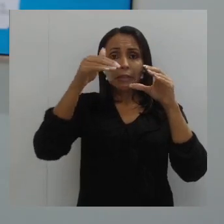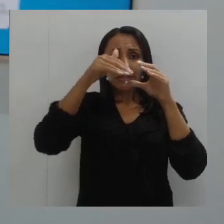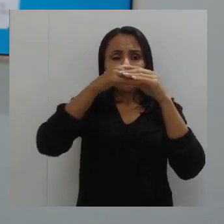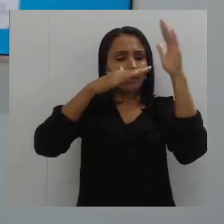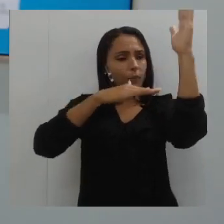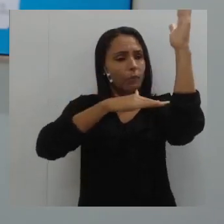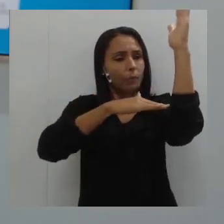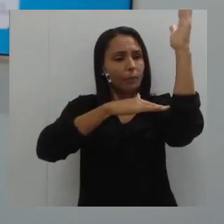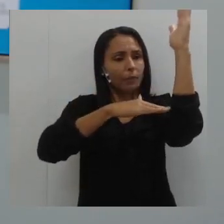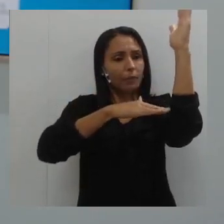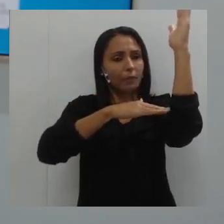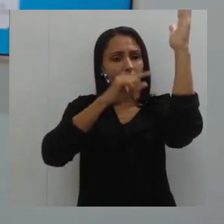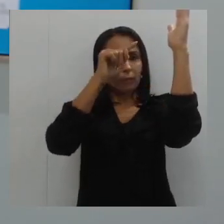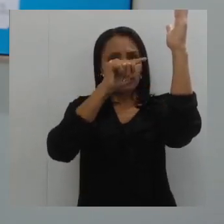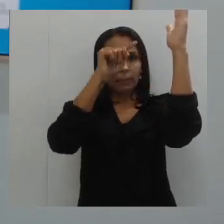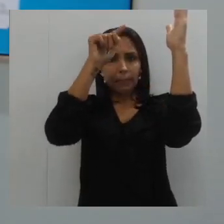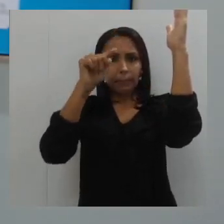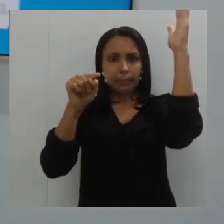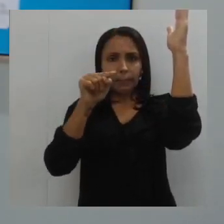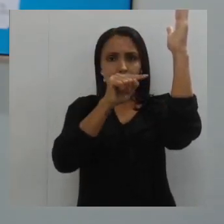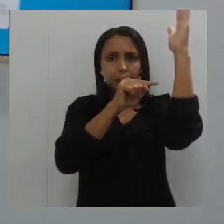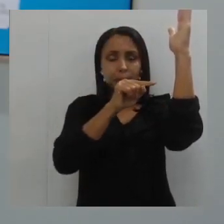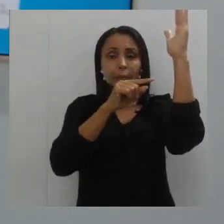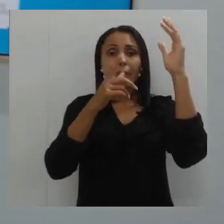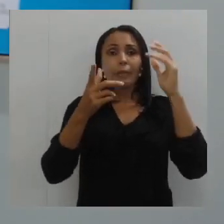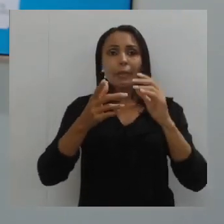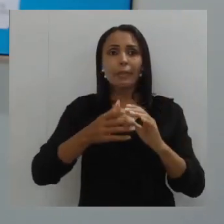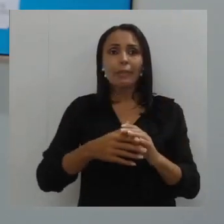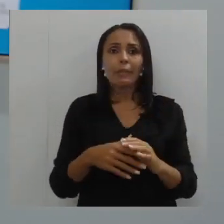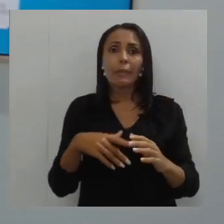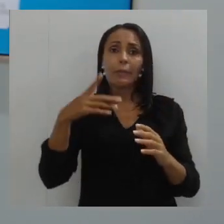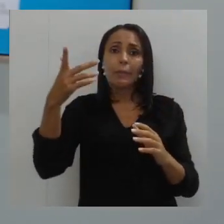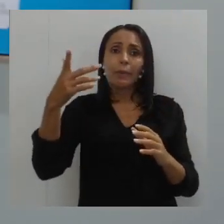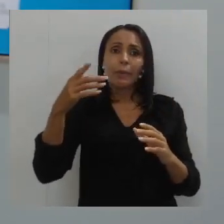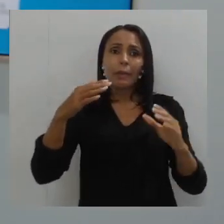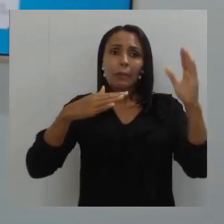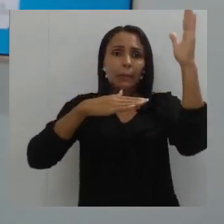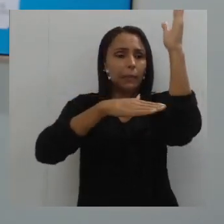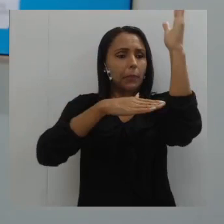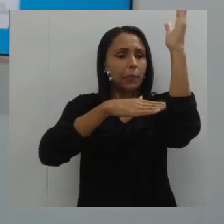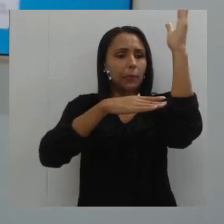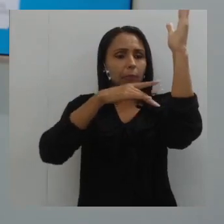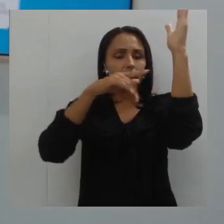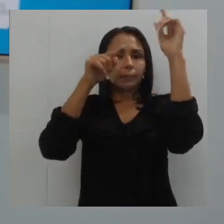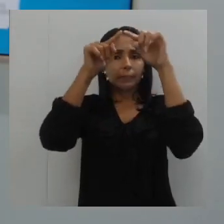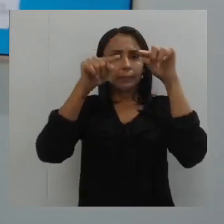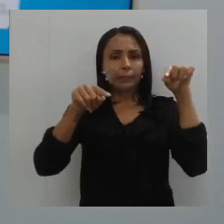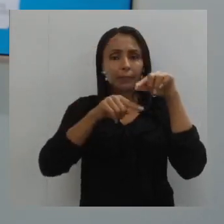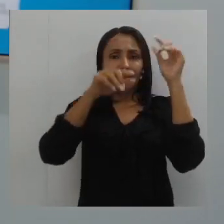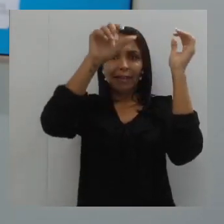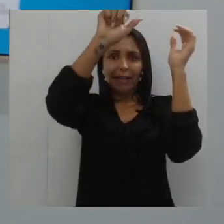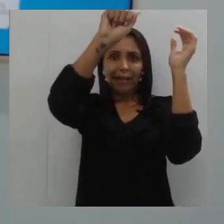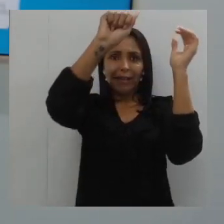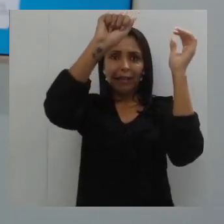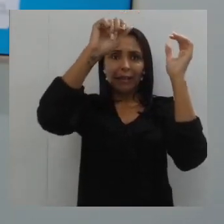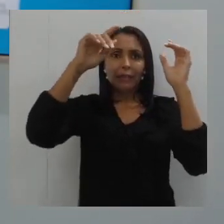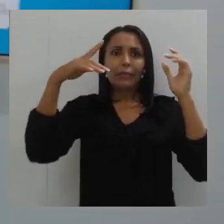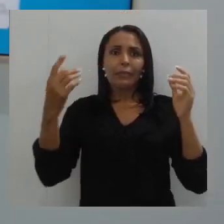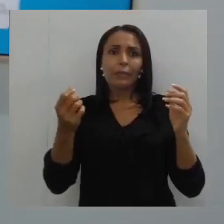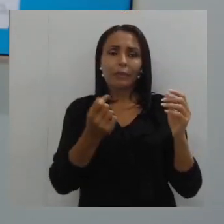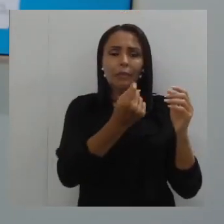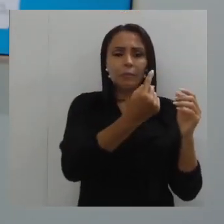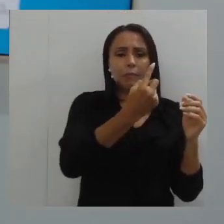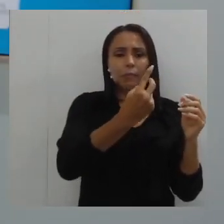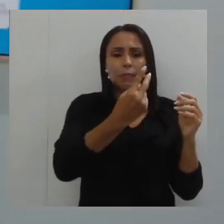plano cartesiano. Então veja só, se eu for olhar o ponto A que eu tenho aqui, Eu vou contar 1, 2,